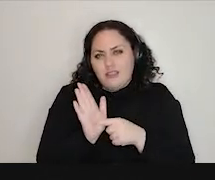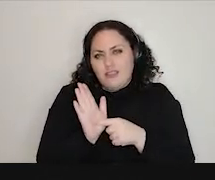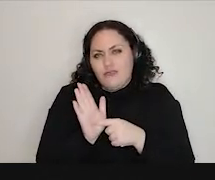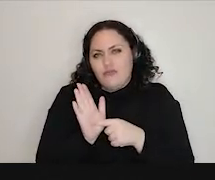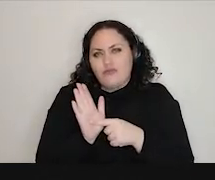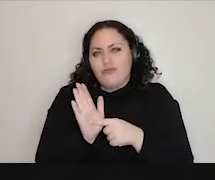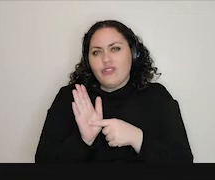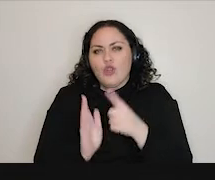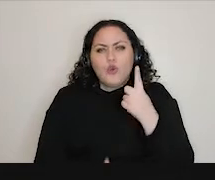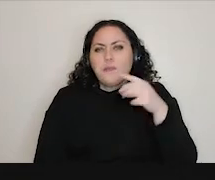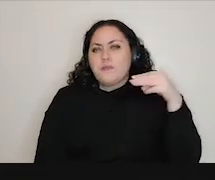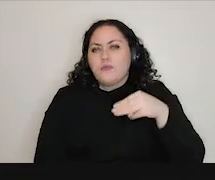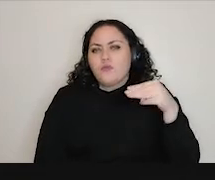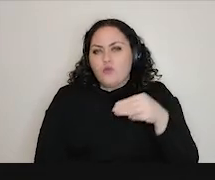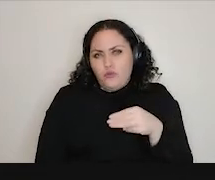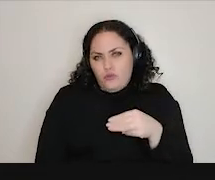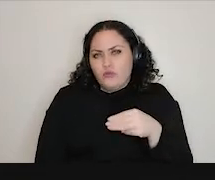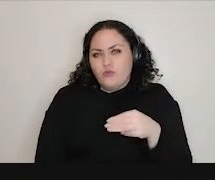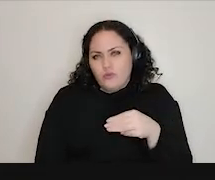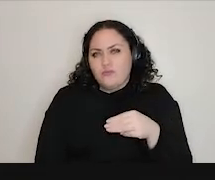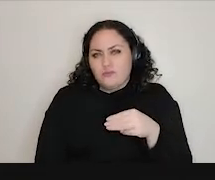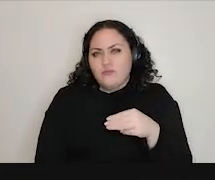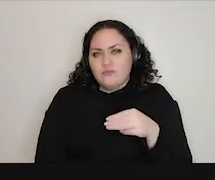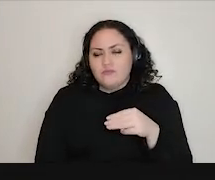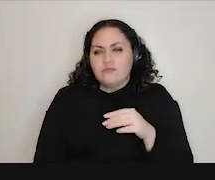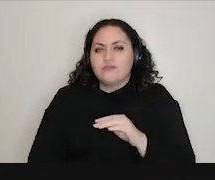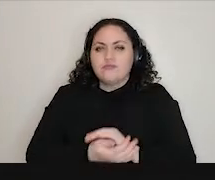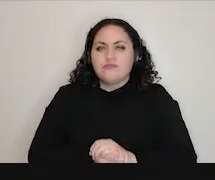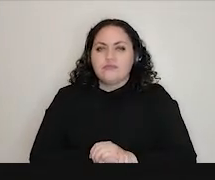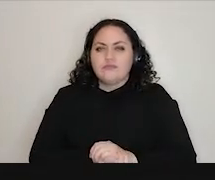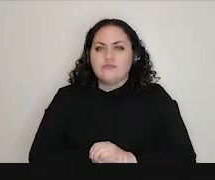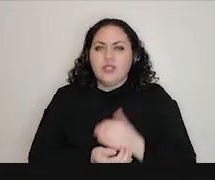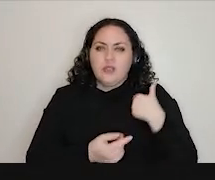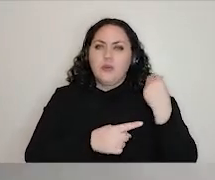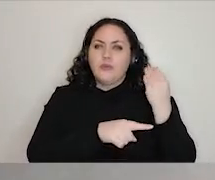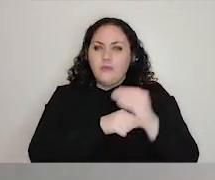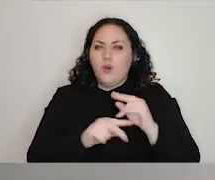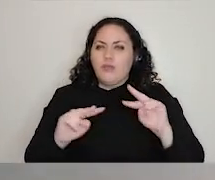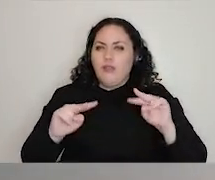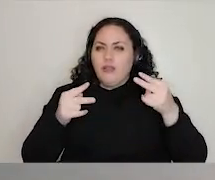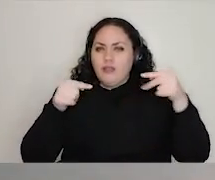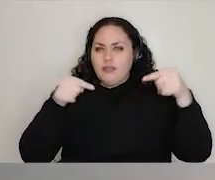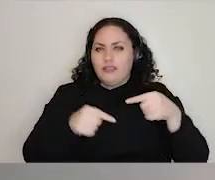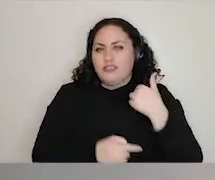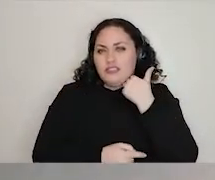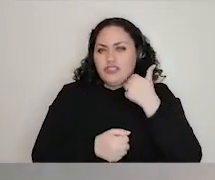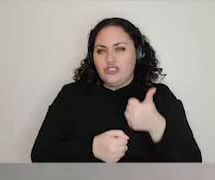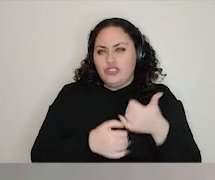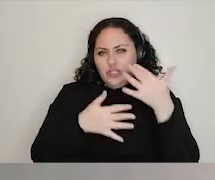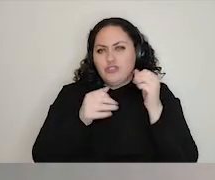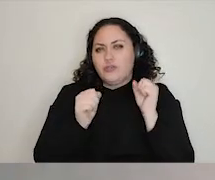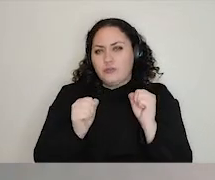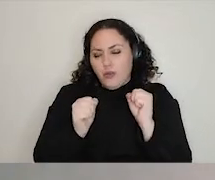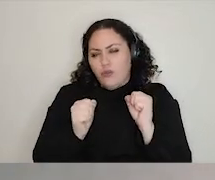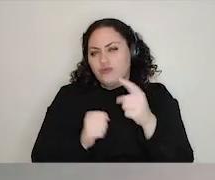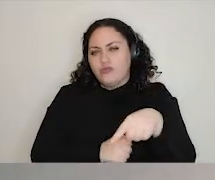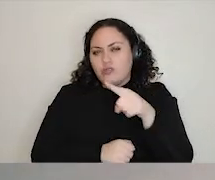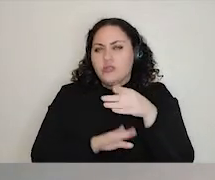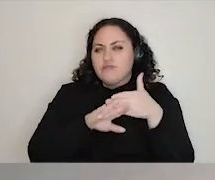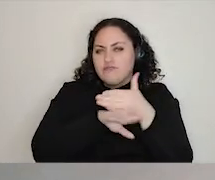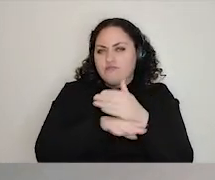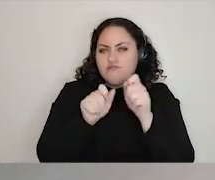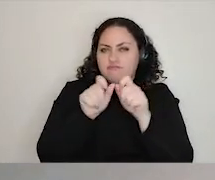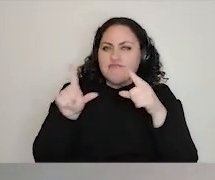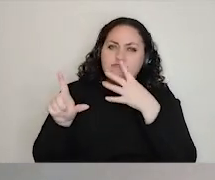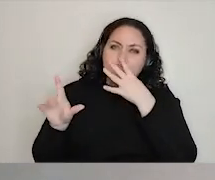é de 1 minuto, tá? Eu coloquei o link ali no chat, eu vou pedir que as colegas